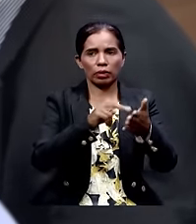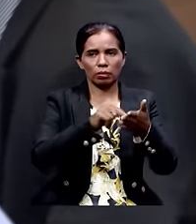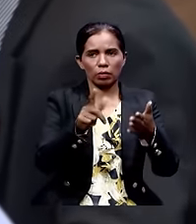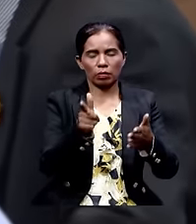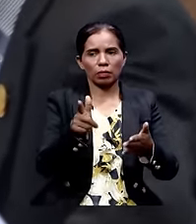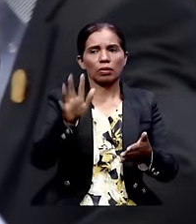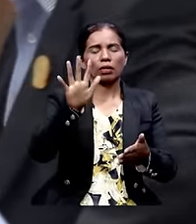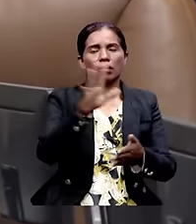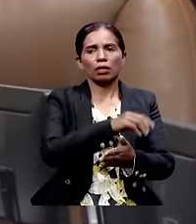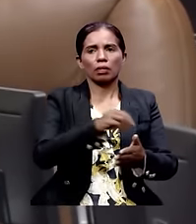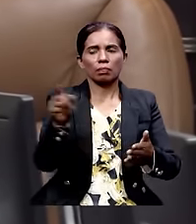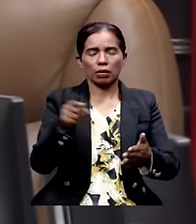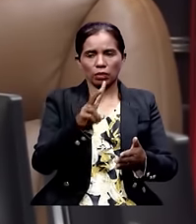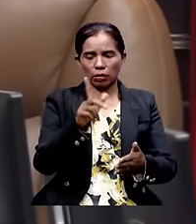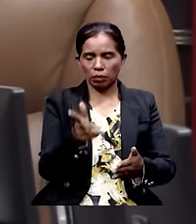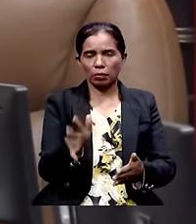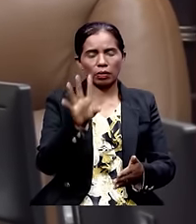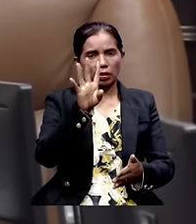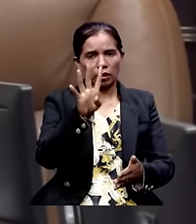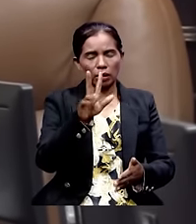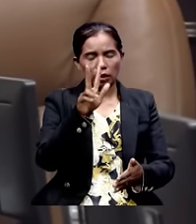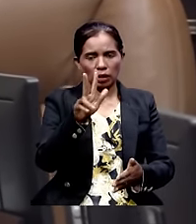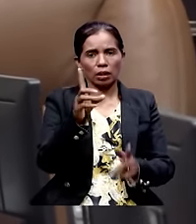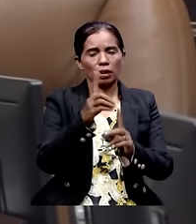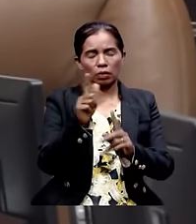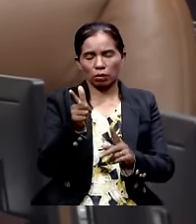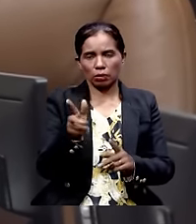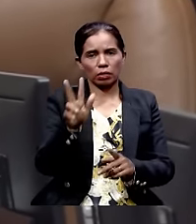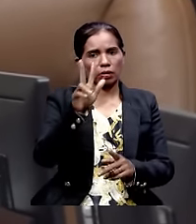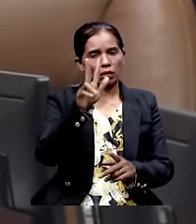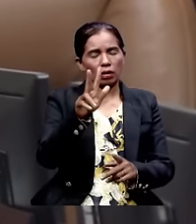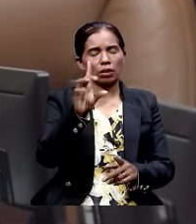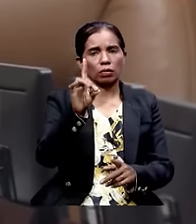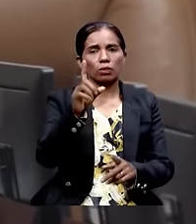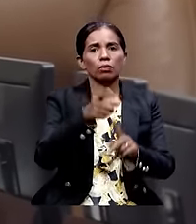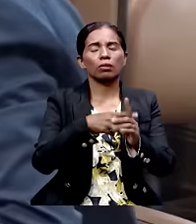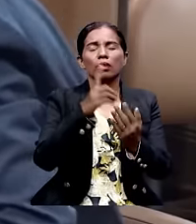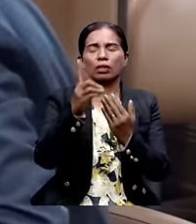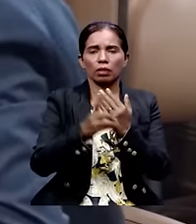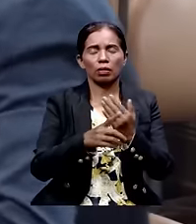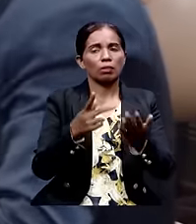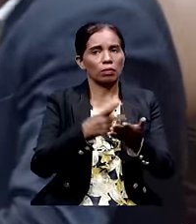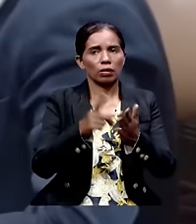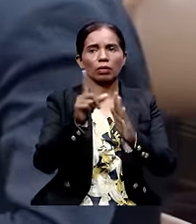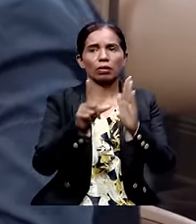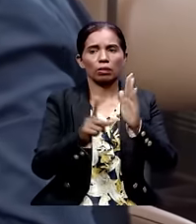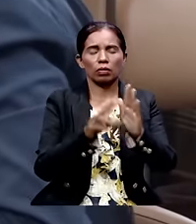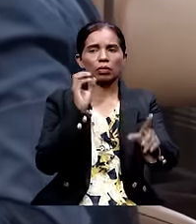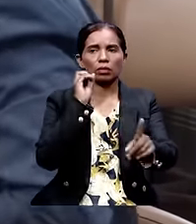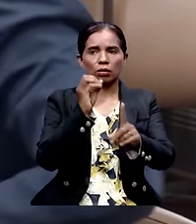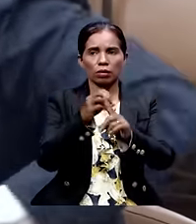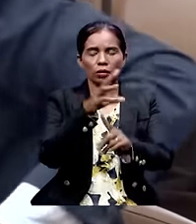Recinida para Rio Rua Ronulo Recintolo, Loron Ronulo Recinhito, Fulano Dezembro. Projeto Decreto-Lei, né? O objetivo